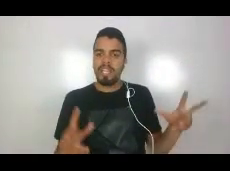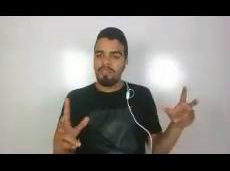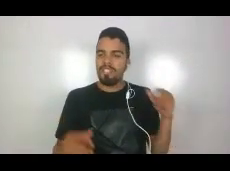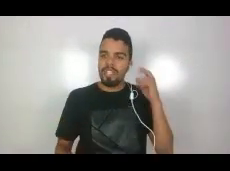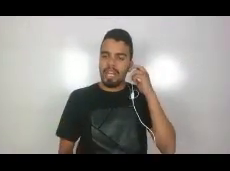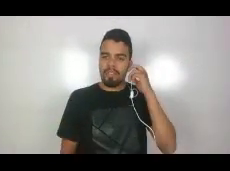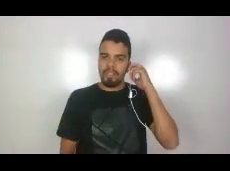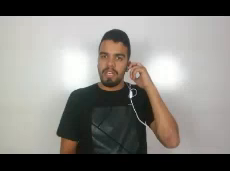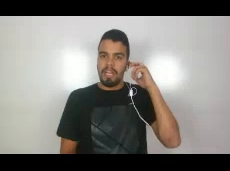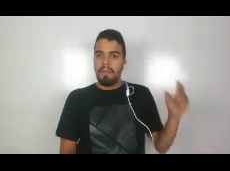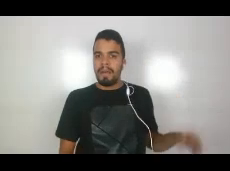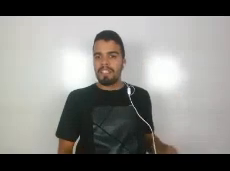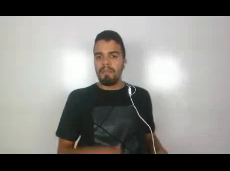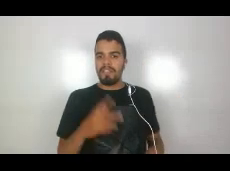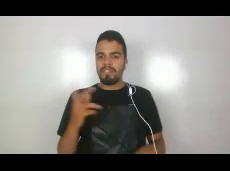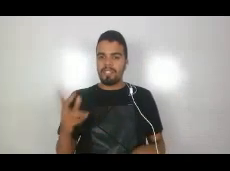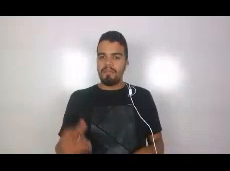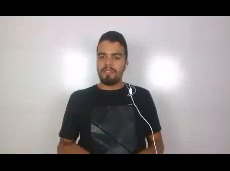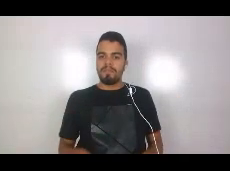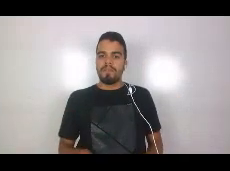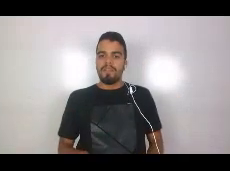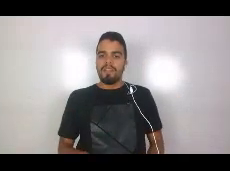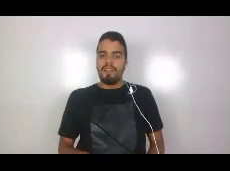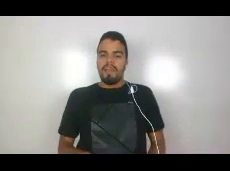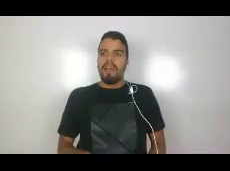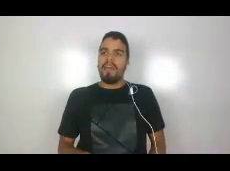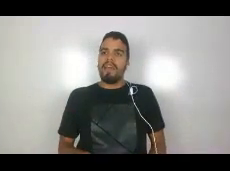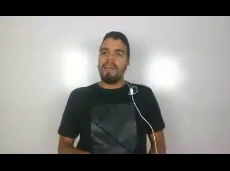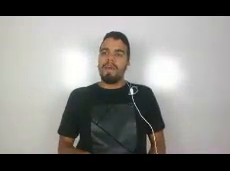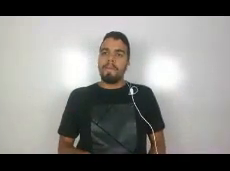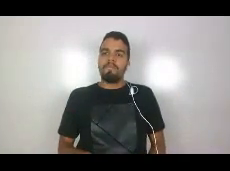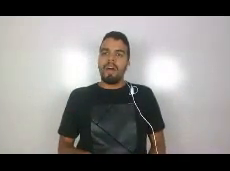esse modelo de diálogo. Mas também nós temos